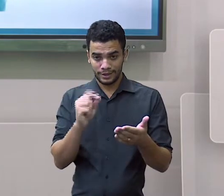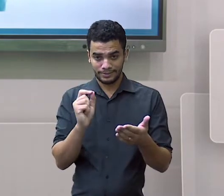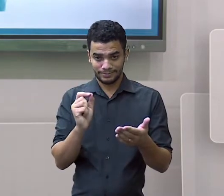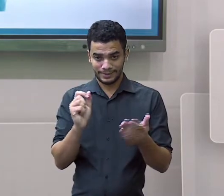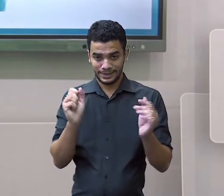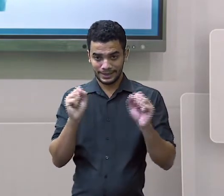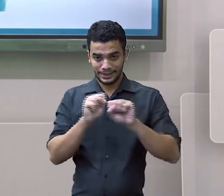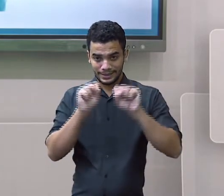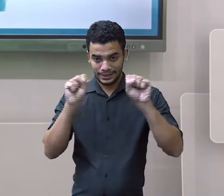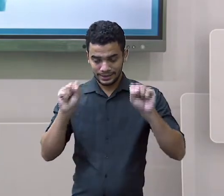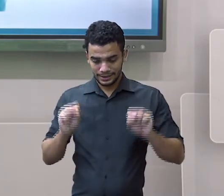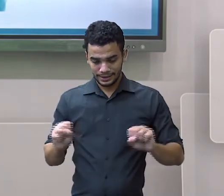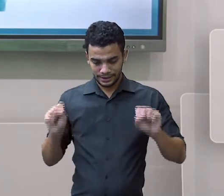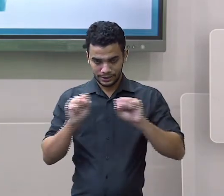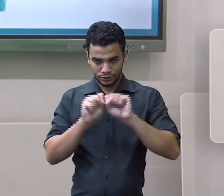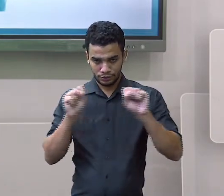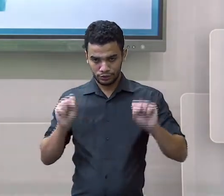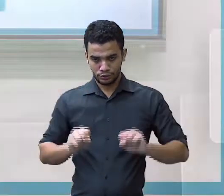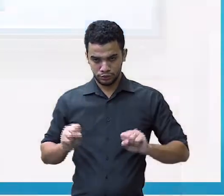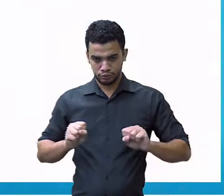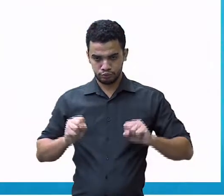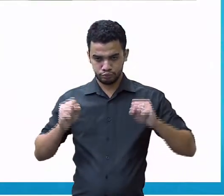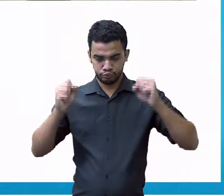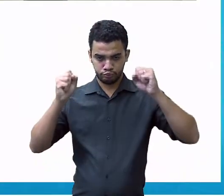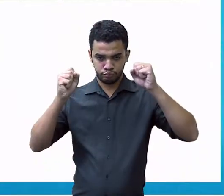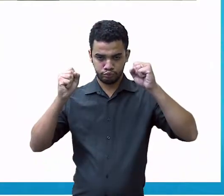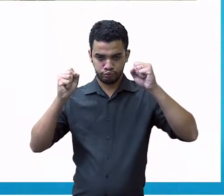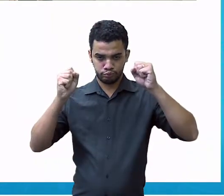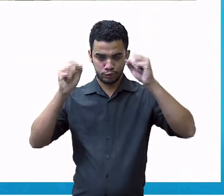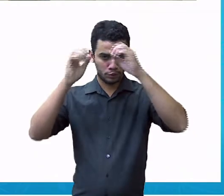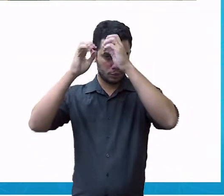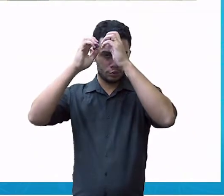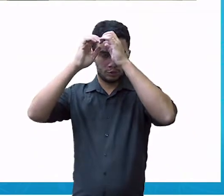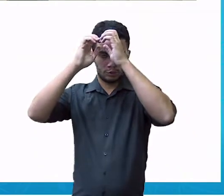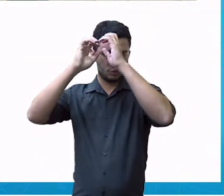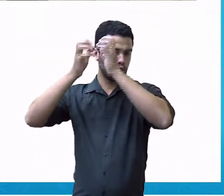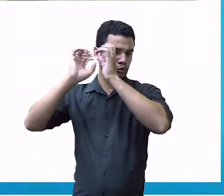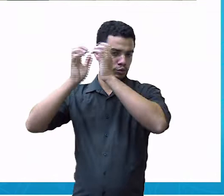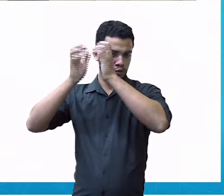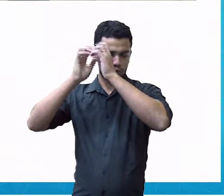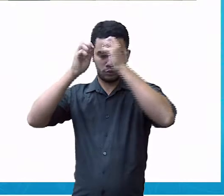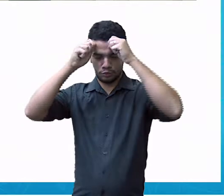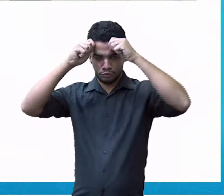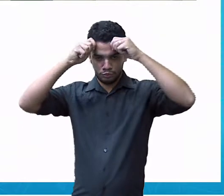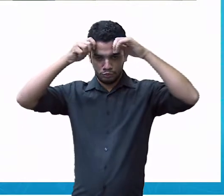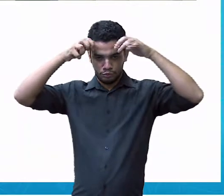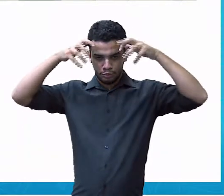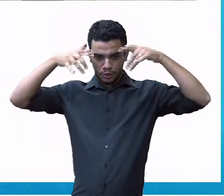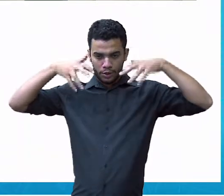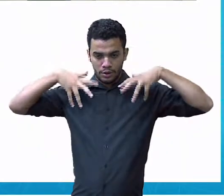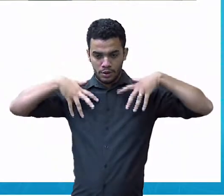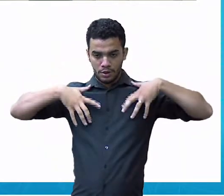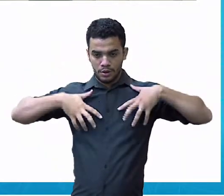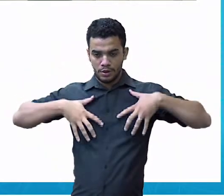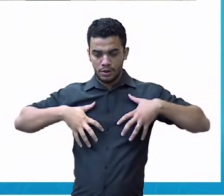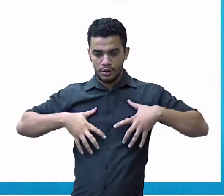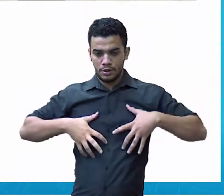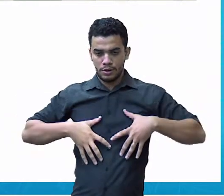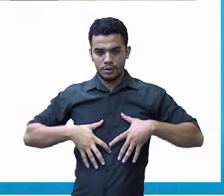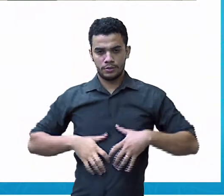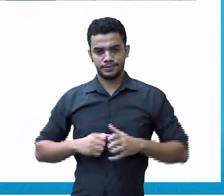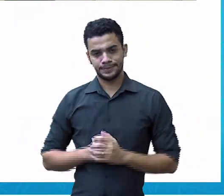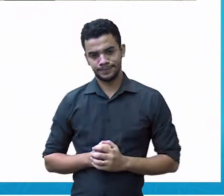Sistema nervoso. O sistema nervoso forma uma rede de comunicação